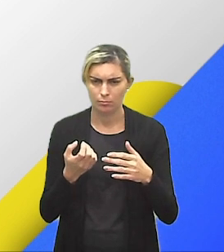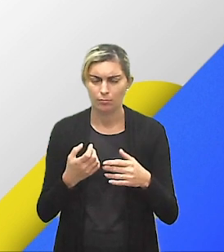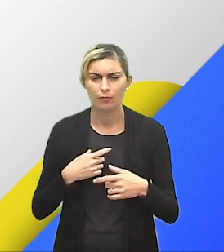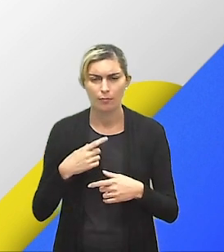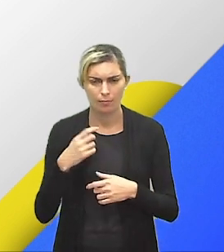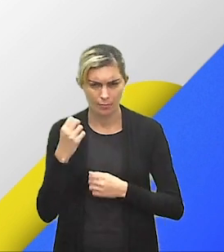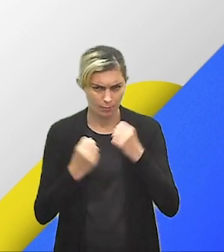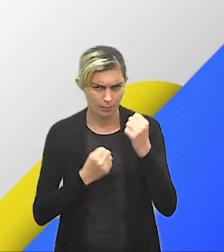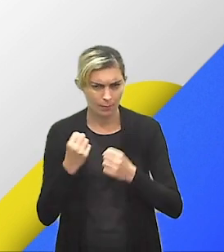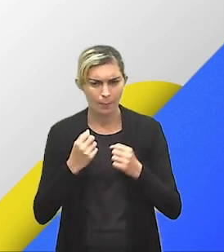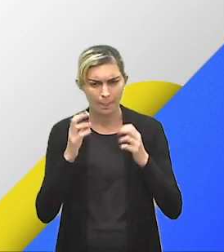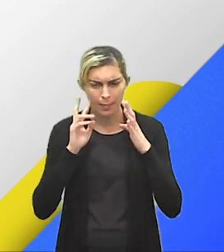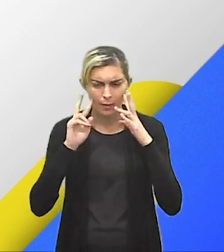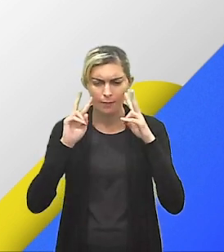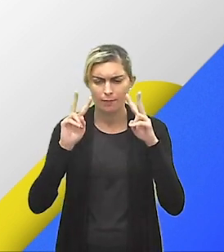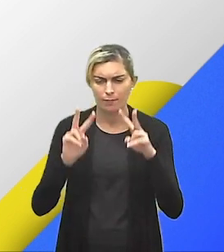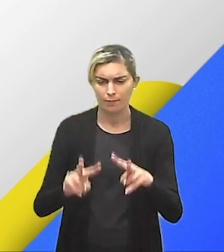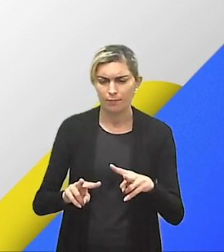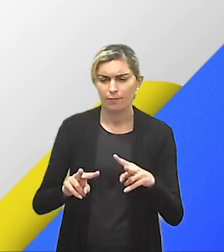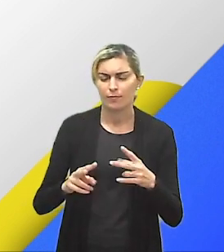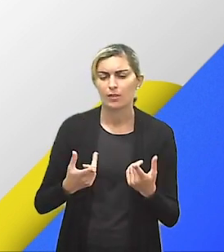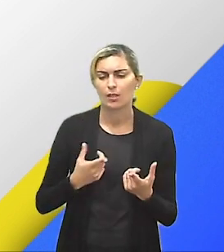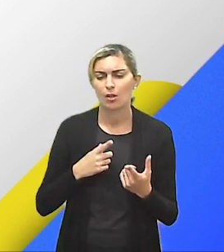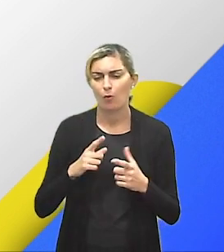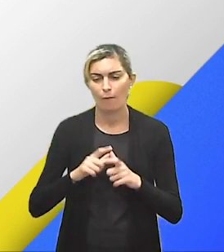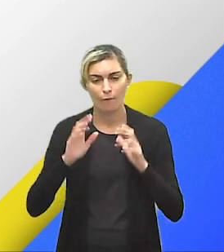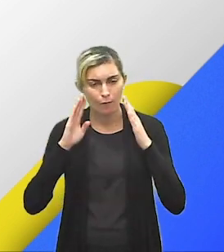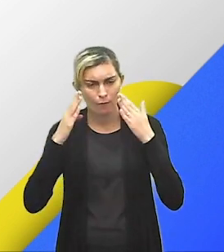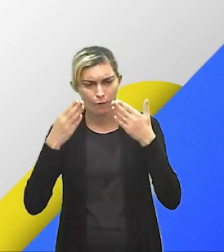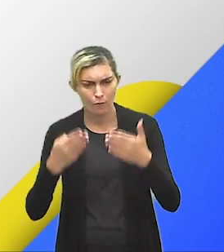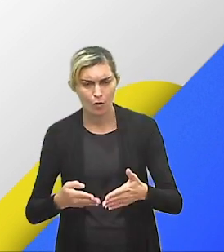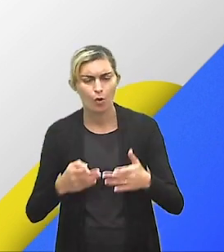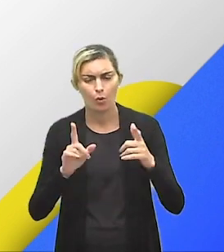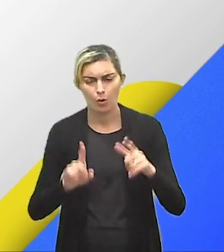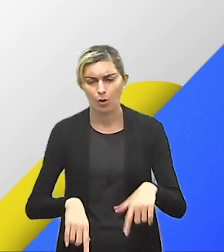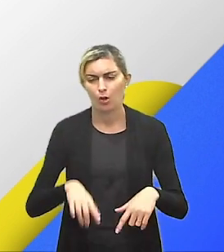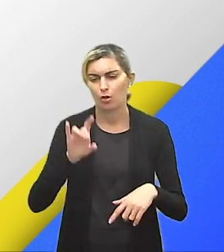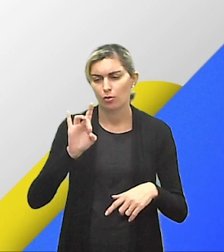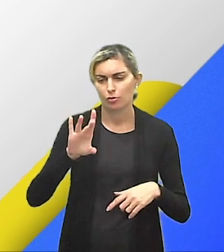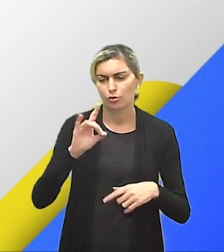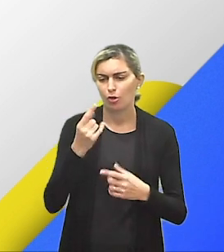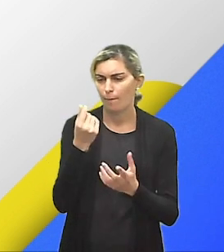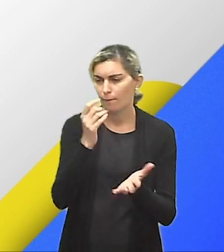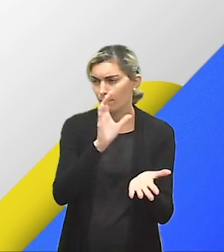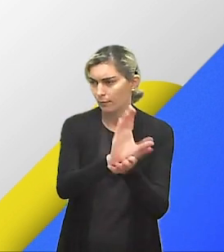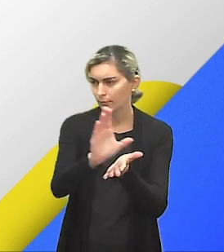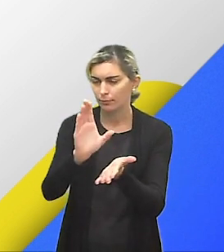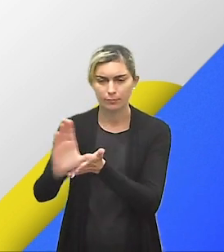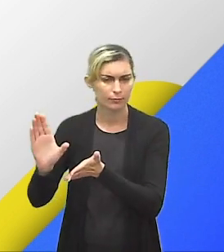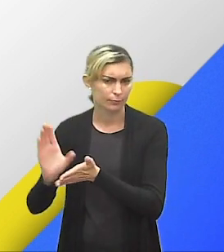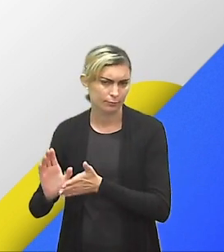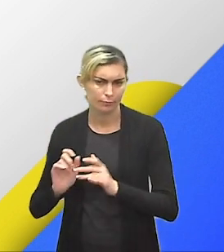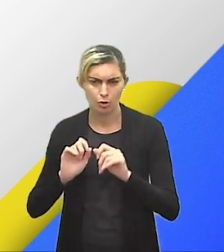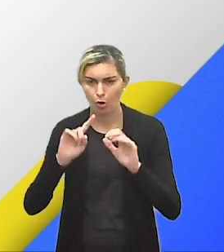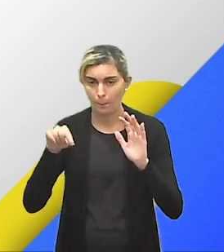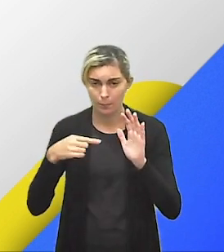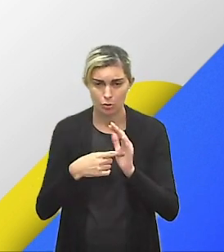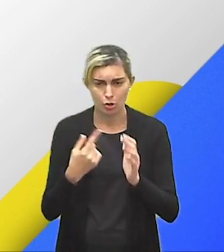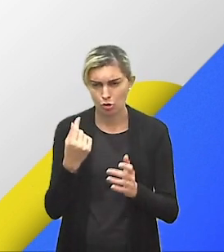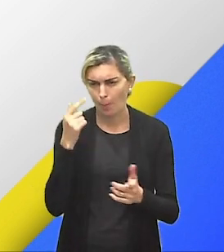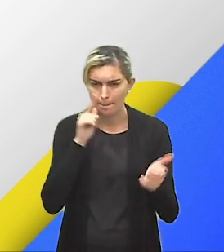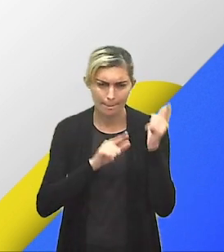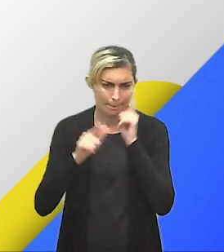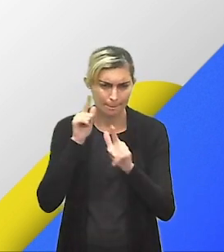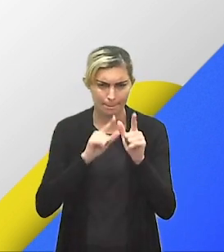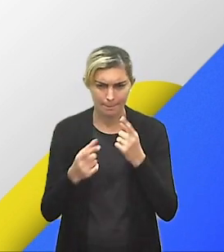visão, né, que antes da década de 90, que o foco das organizações era só o financeiro, que o objetivo era só o lucro, só o lucro,